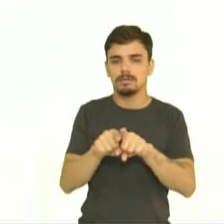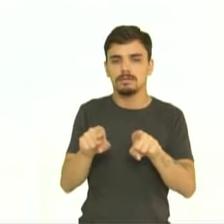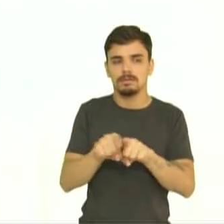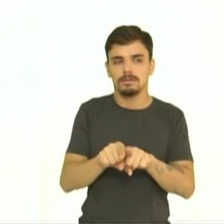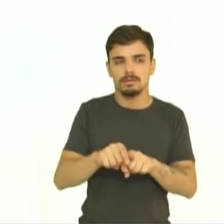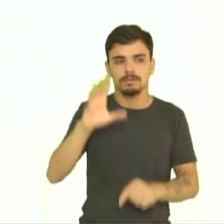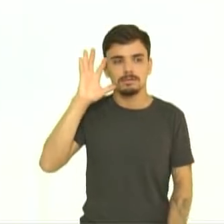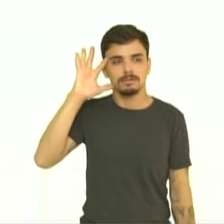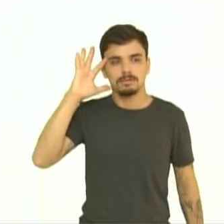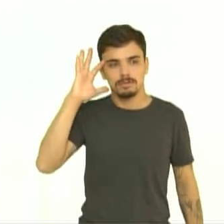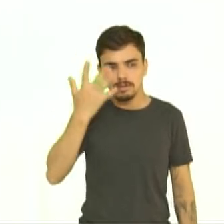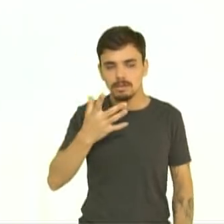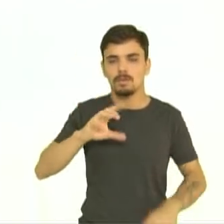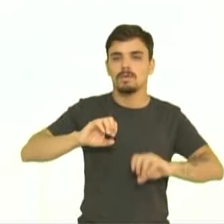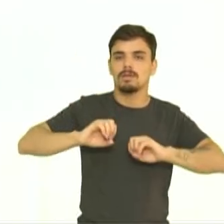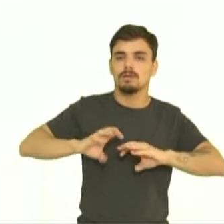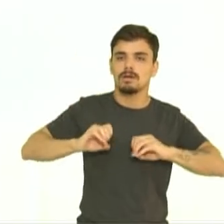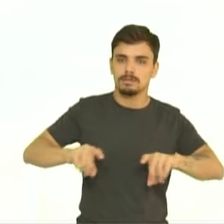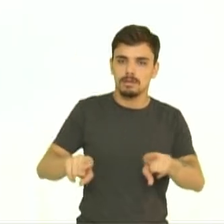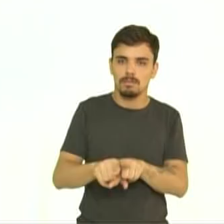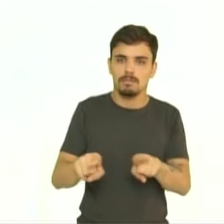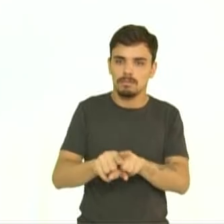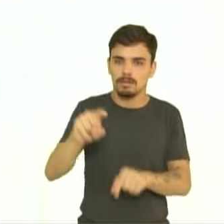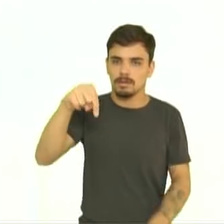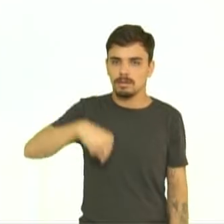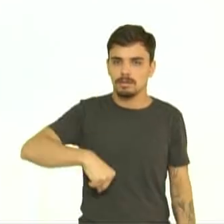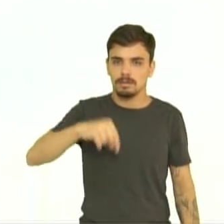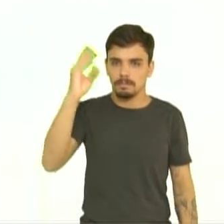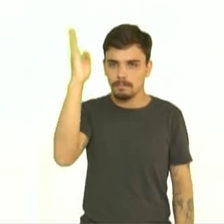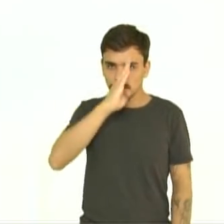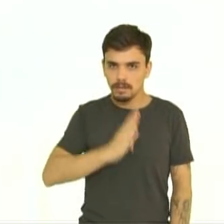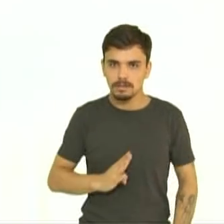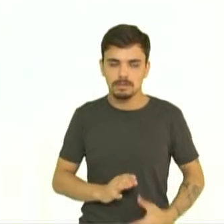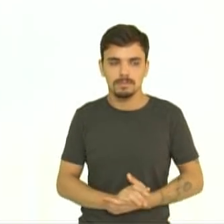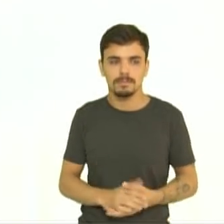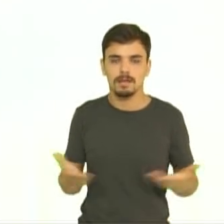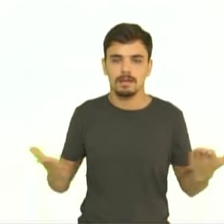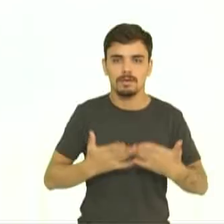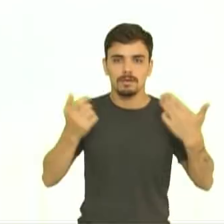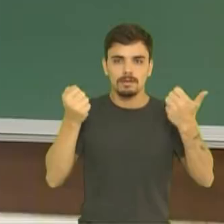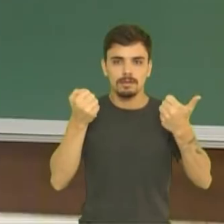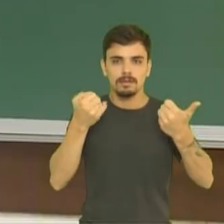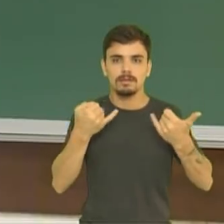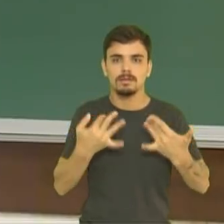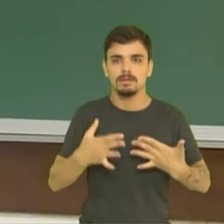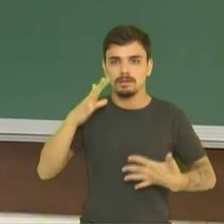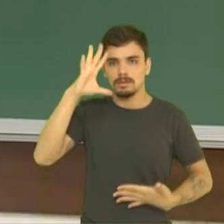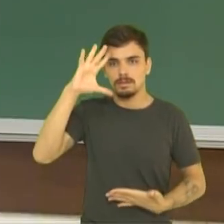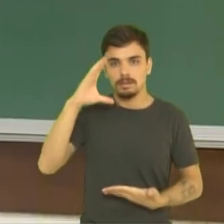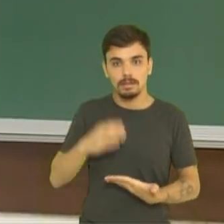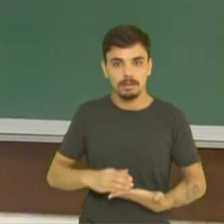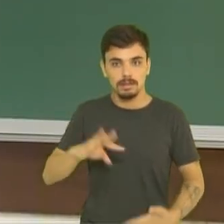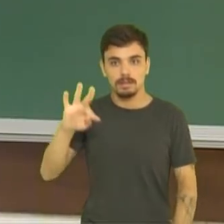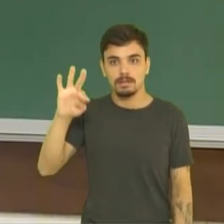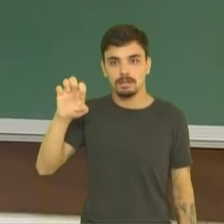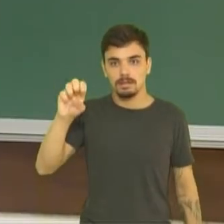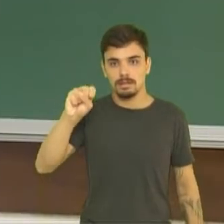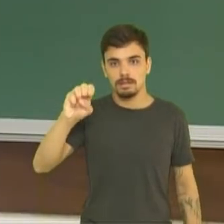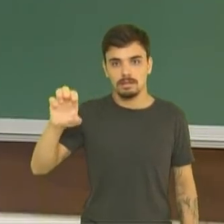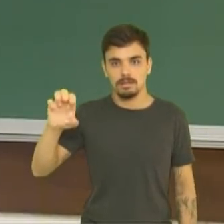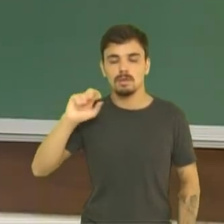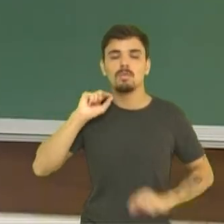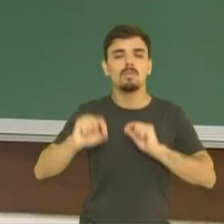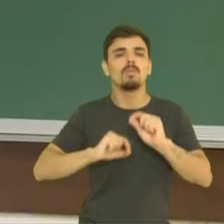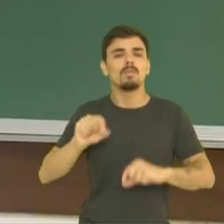no Brasil. Beleza? Vamos lá, então. Vamos falar um pouquinho sobre a tese, tá? Então, o que é